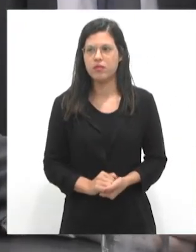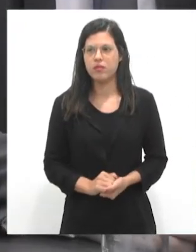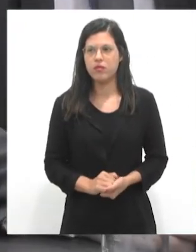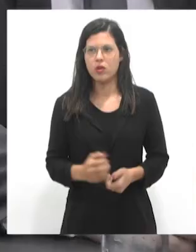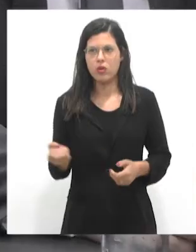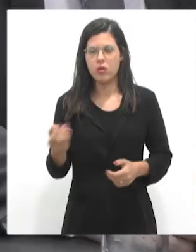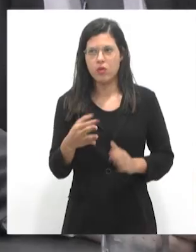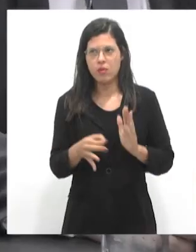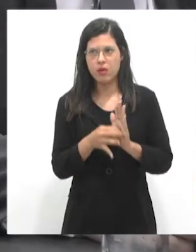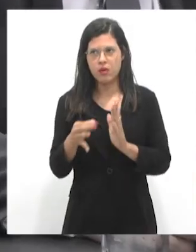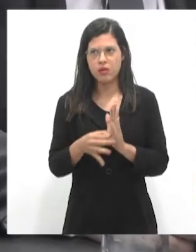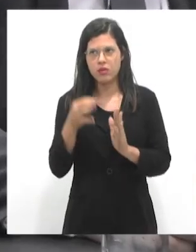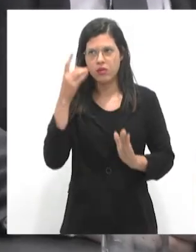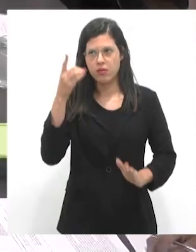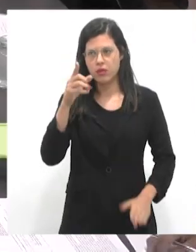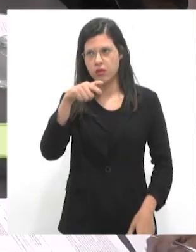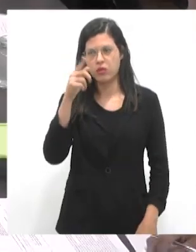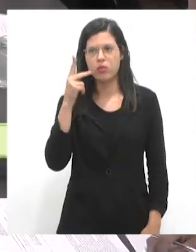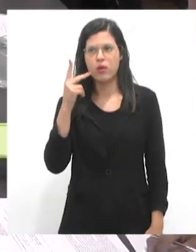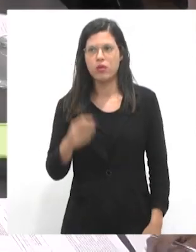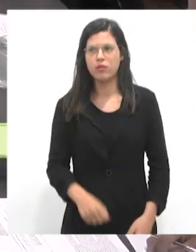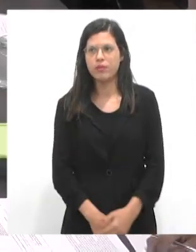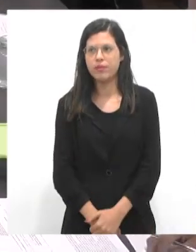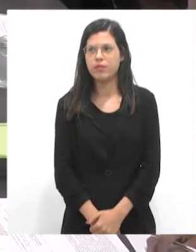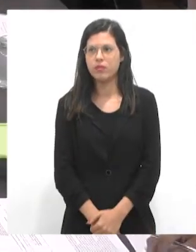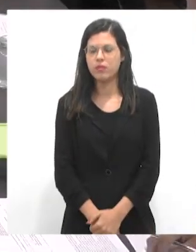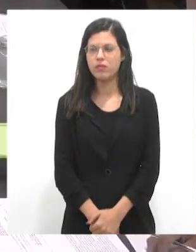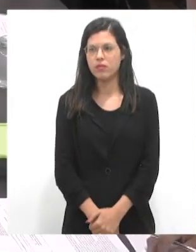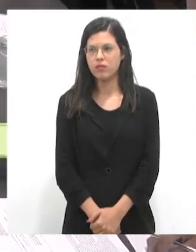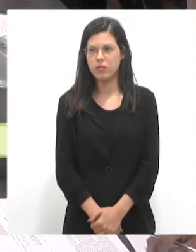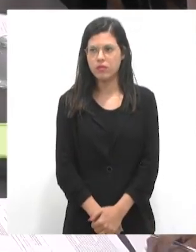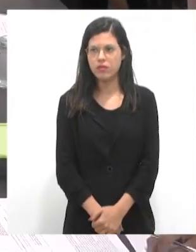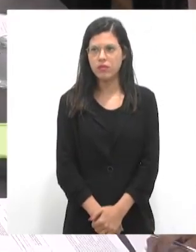novo parecer do deputado Luiz Paulo.